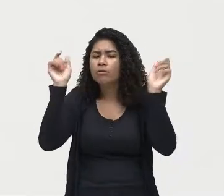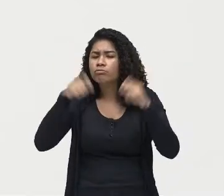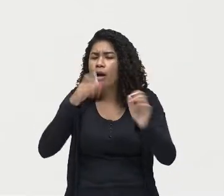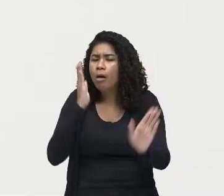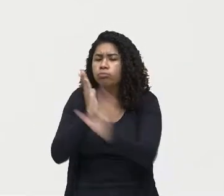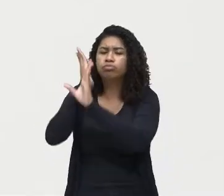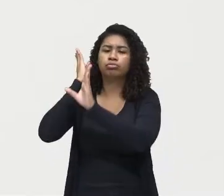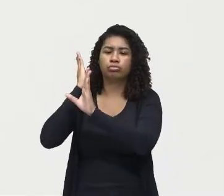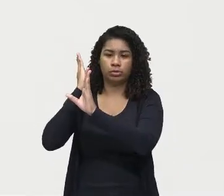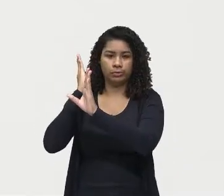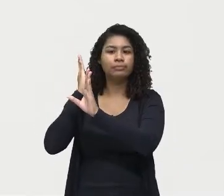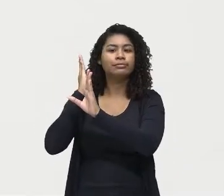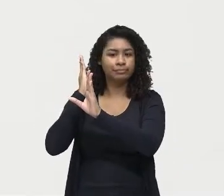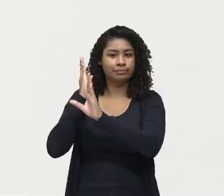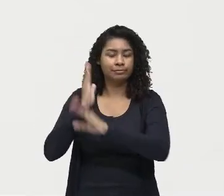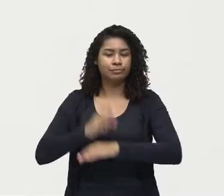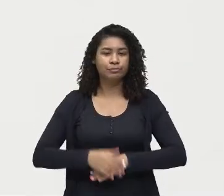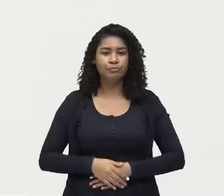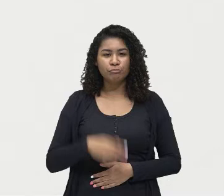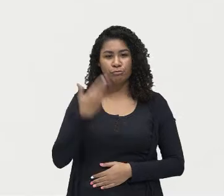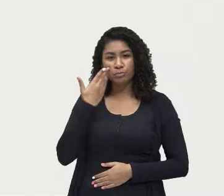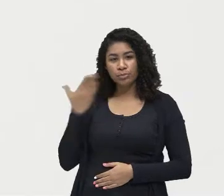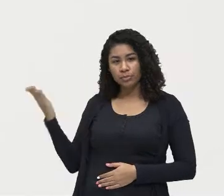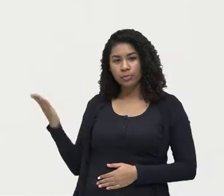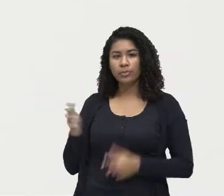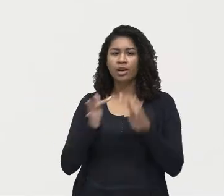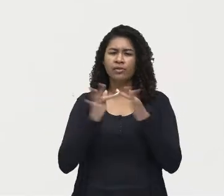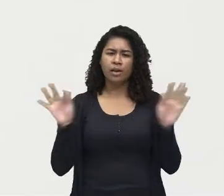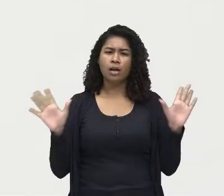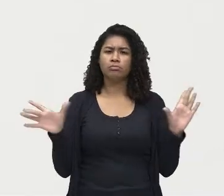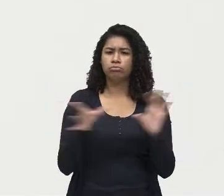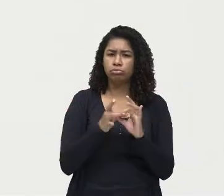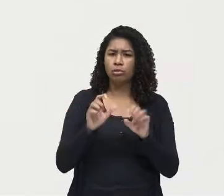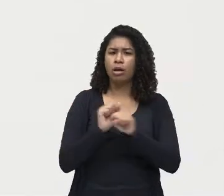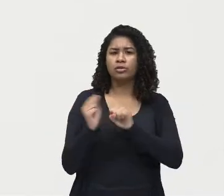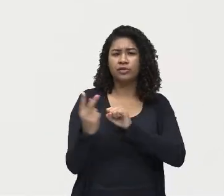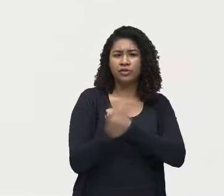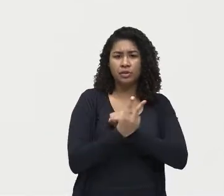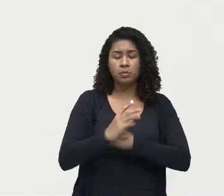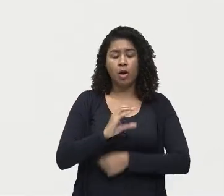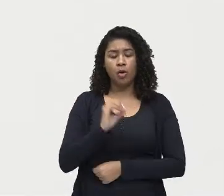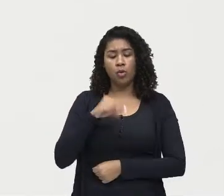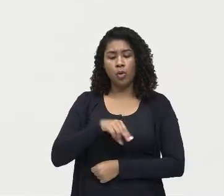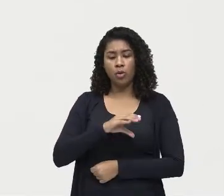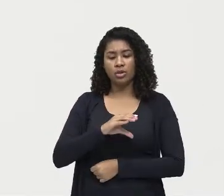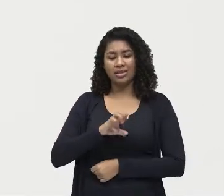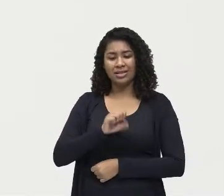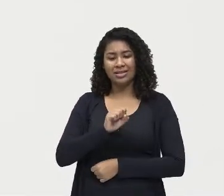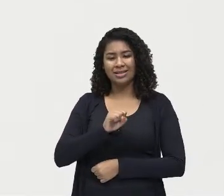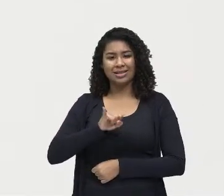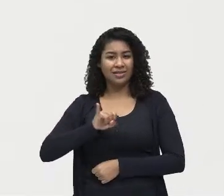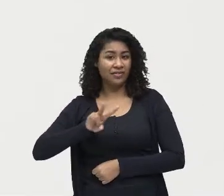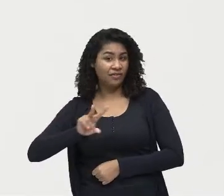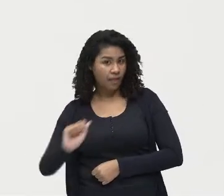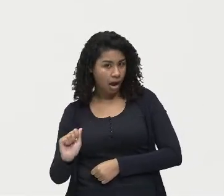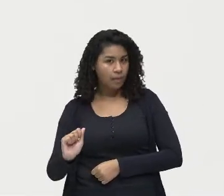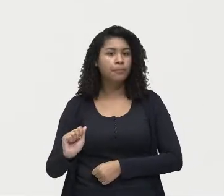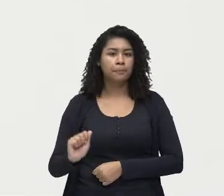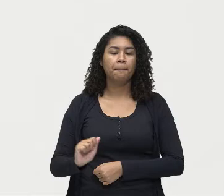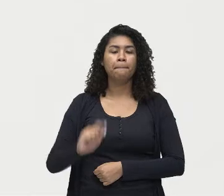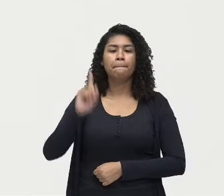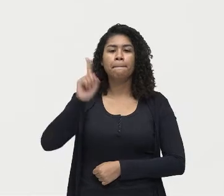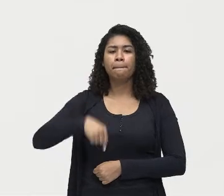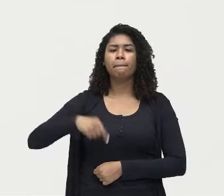Então, oração subordinada, adverbial concessiva. Olha que interessante, nós temos o quê? Um